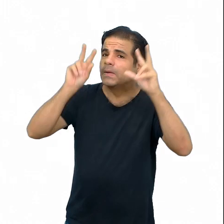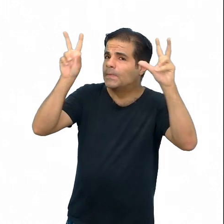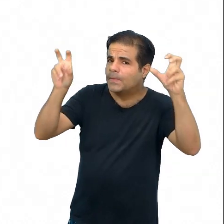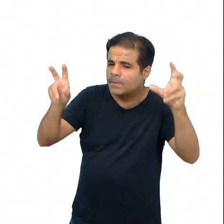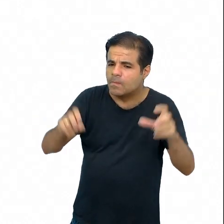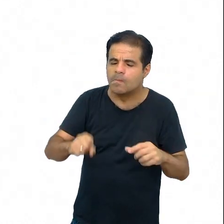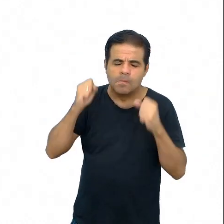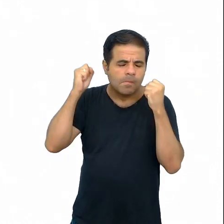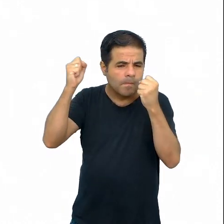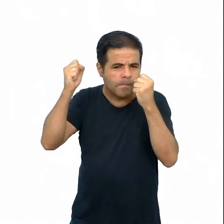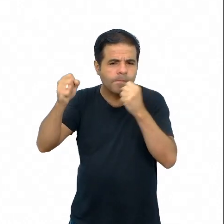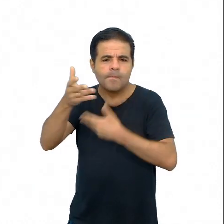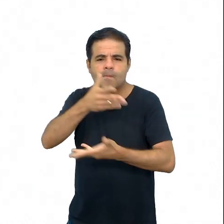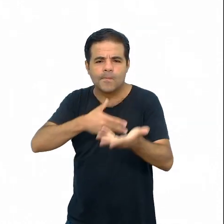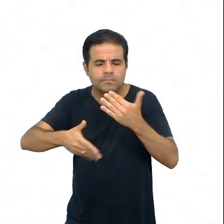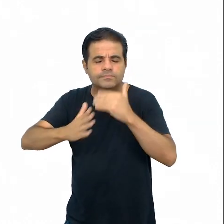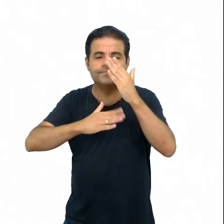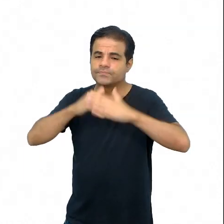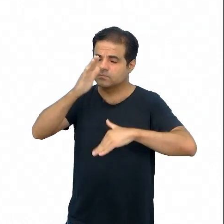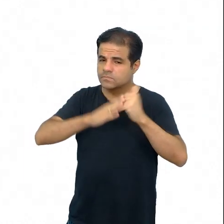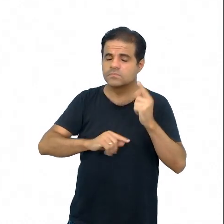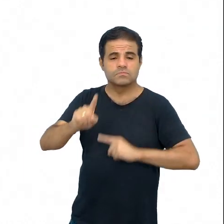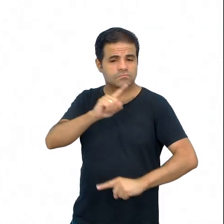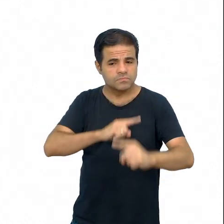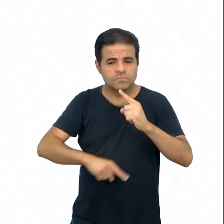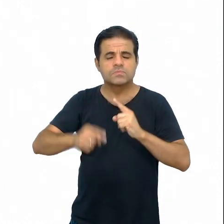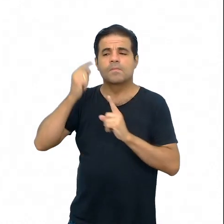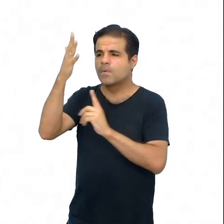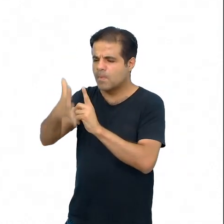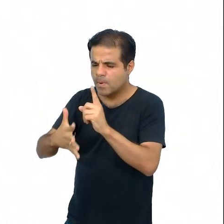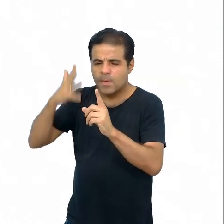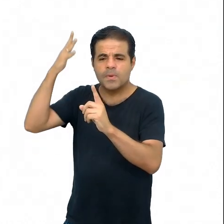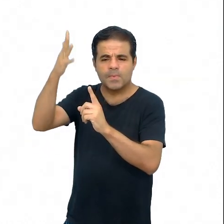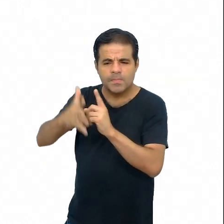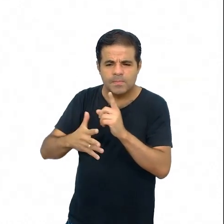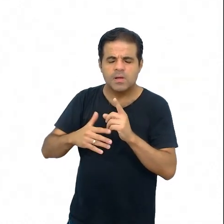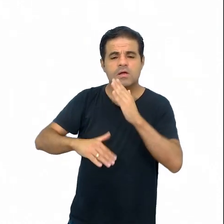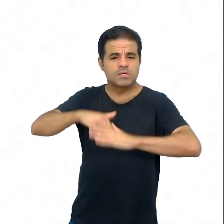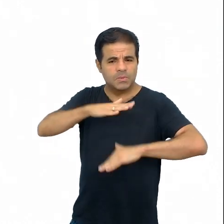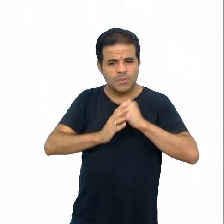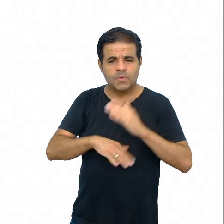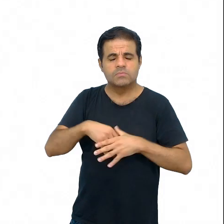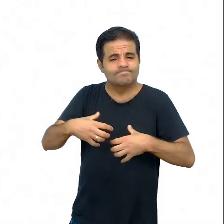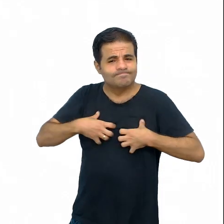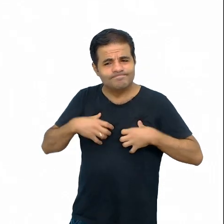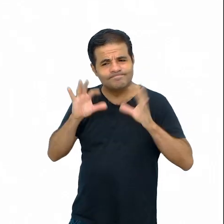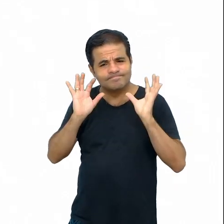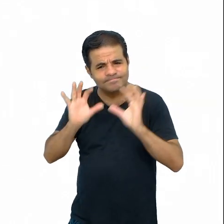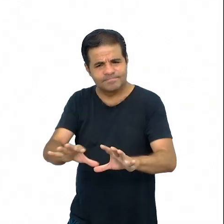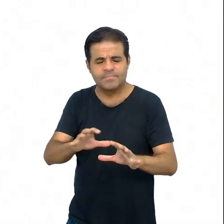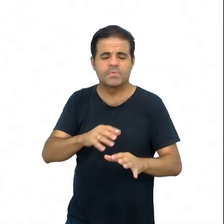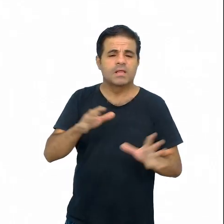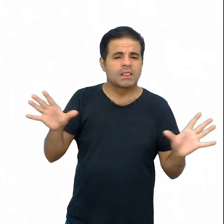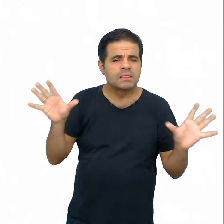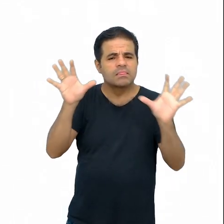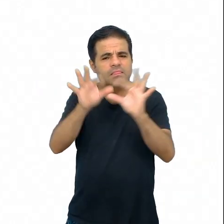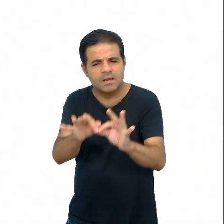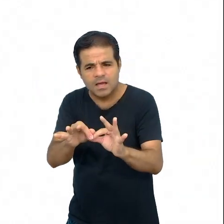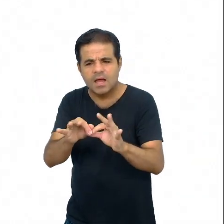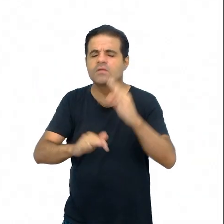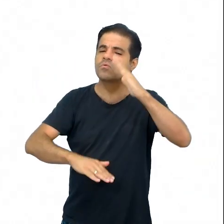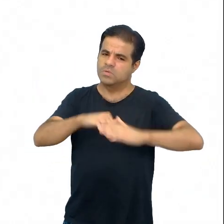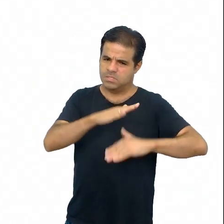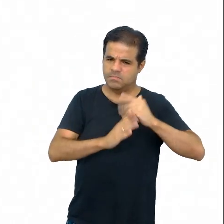situações de poder social, situada nos domínios discursivos e muitas vezes se acha fortemente imbrincado também